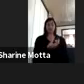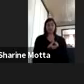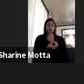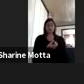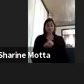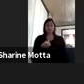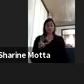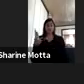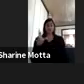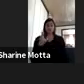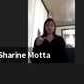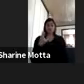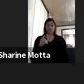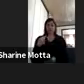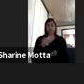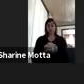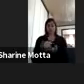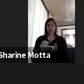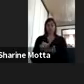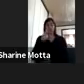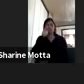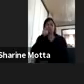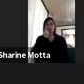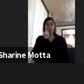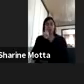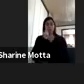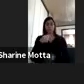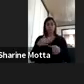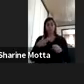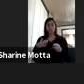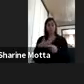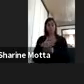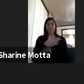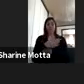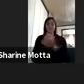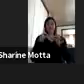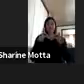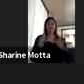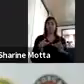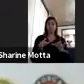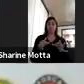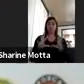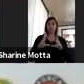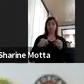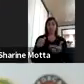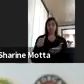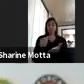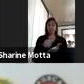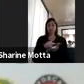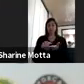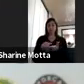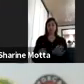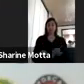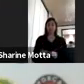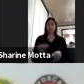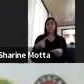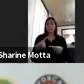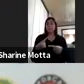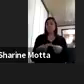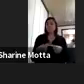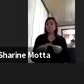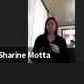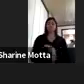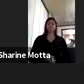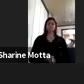das centrais tem que ser vulgarizado, difundido, assinado. Por quê? Até mesmo